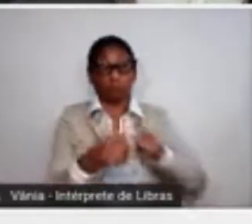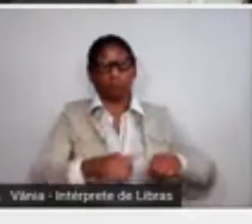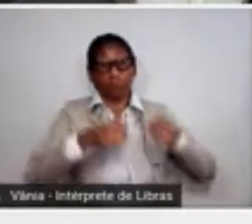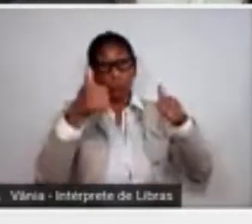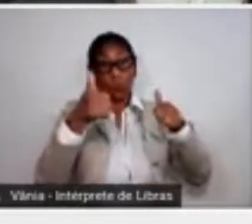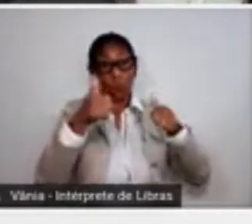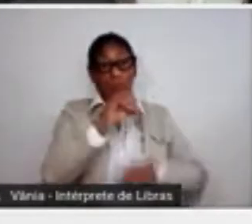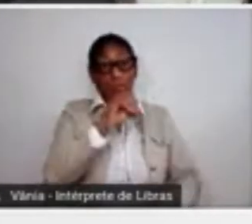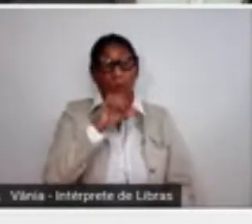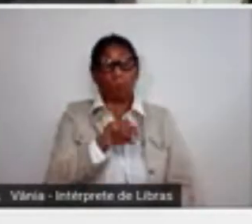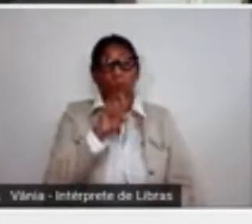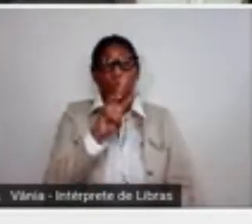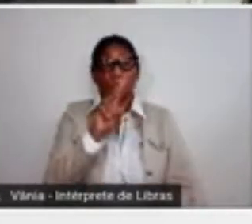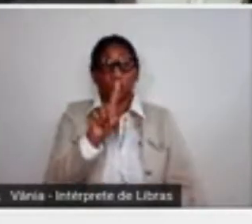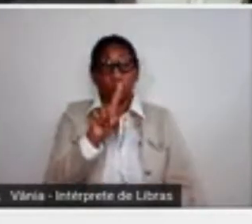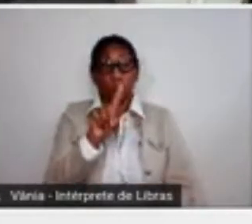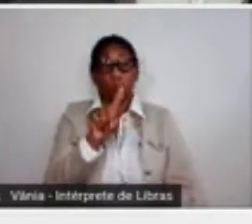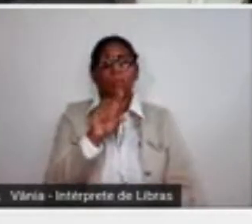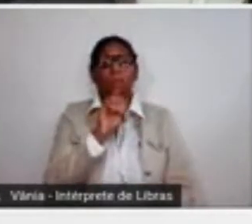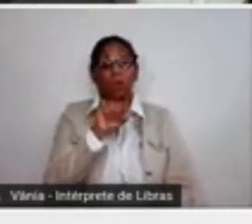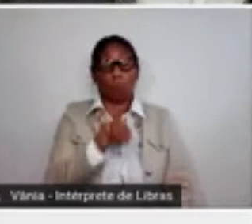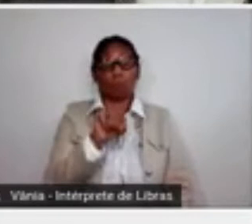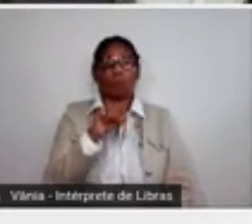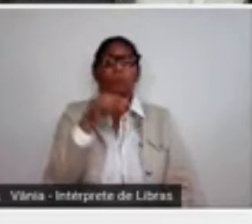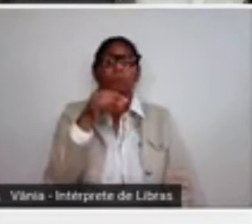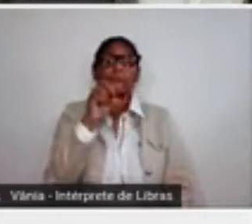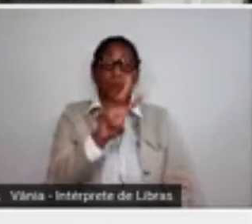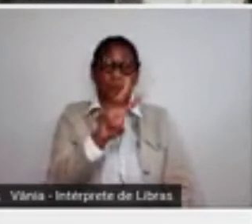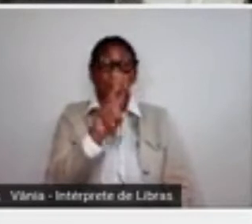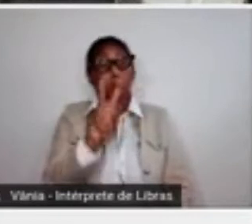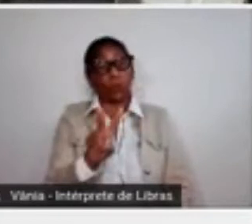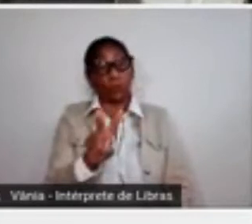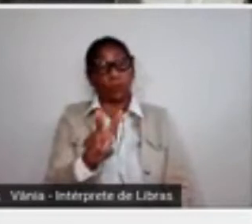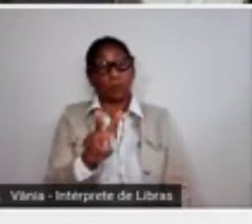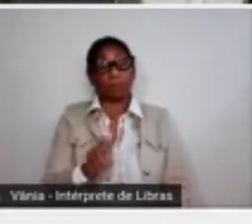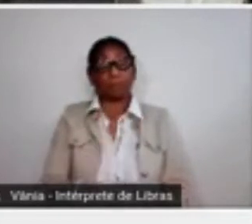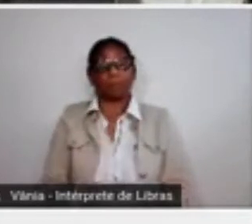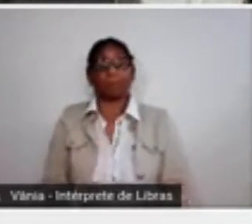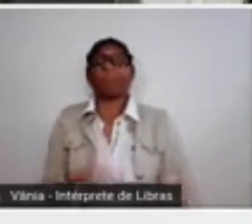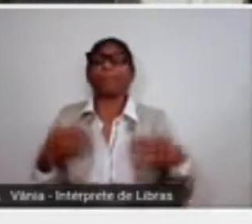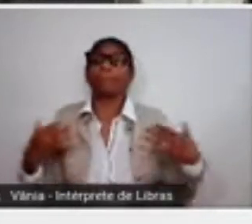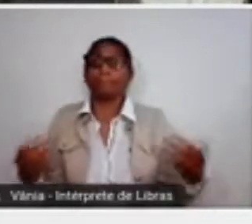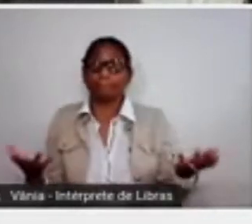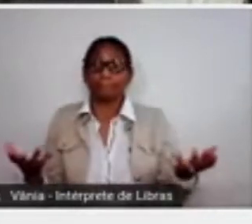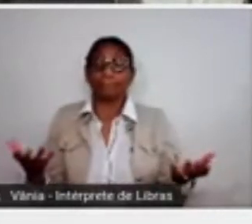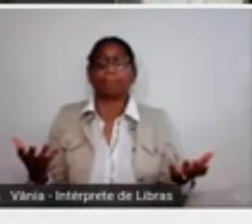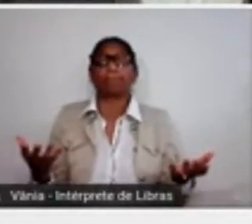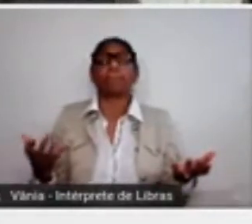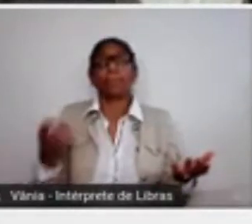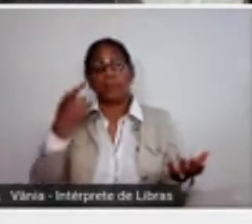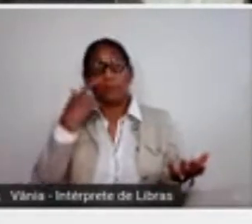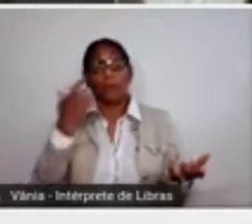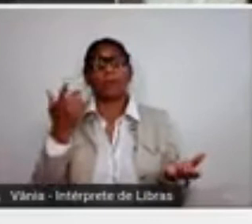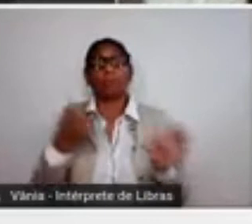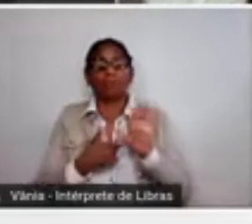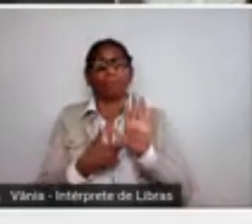de 0,31 para 0,22. E, bom, como eu falei, a região metropolitana observa esta